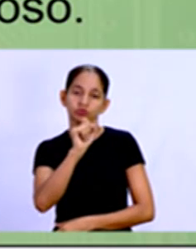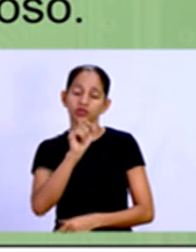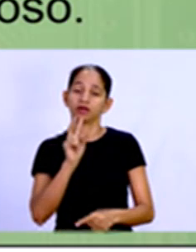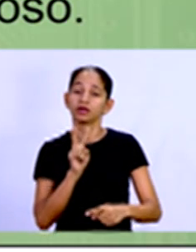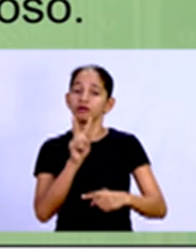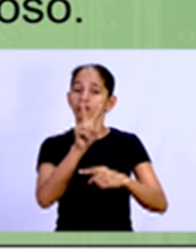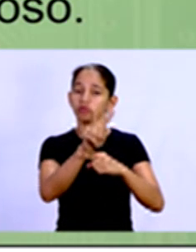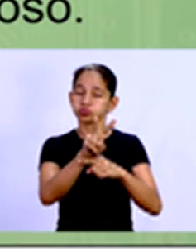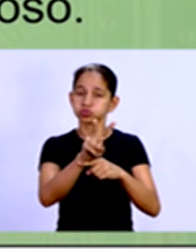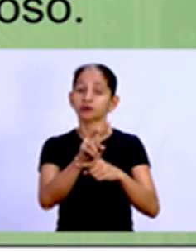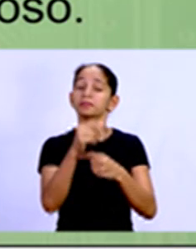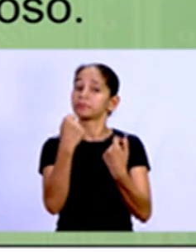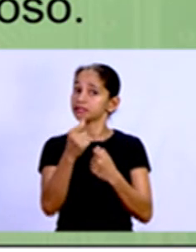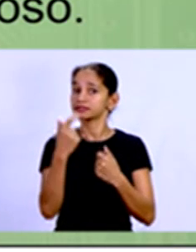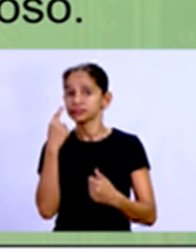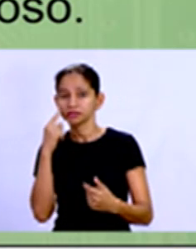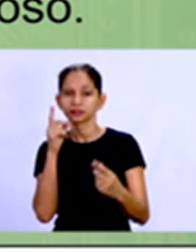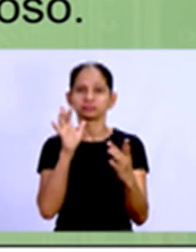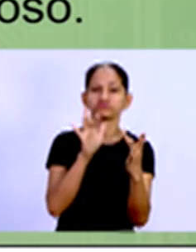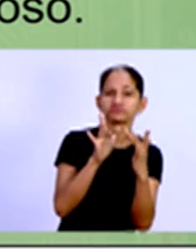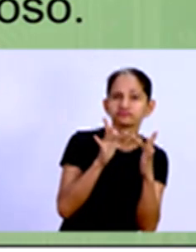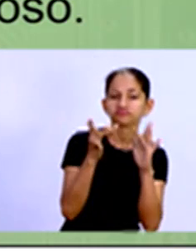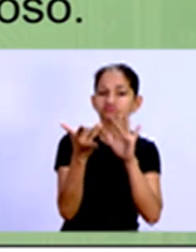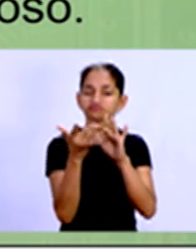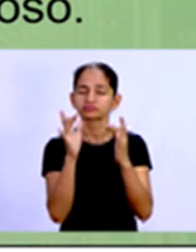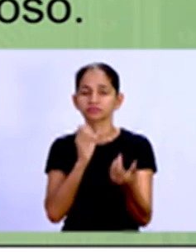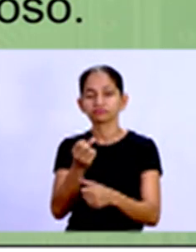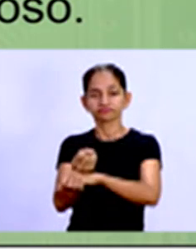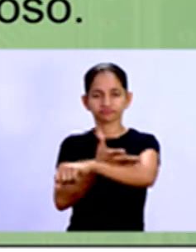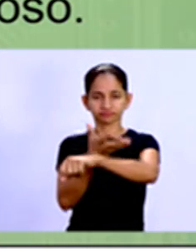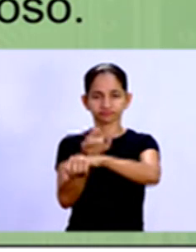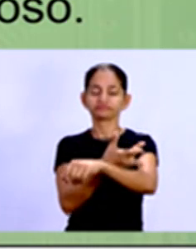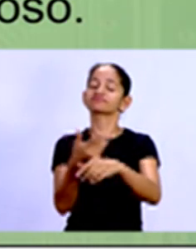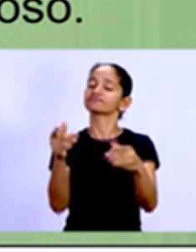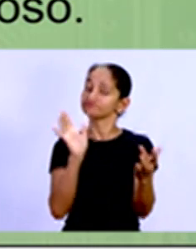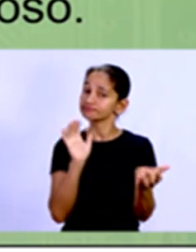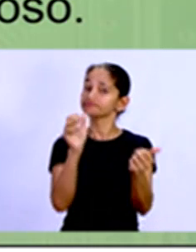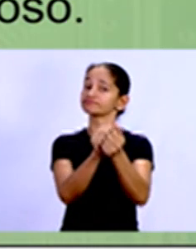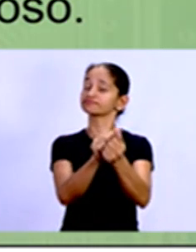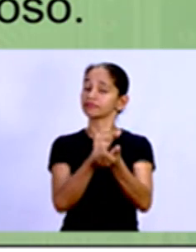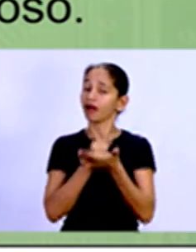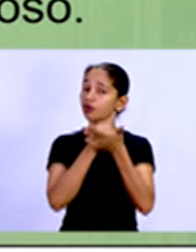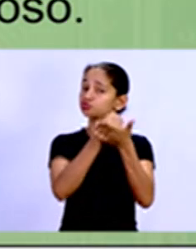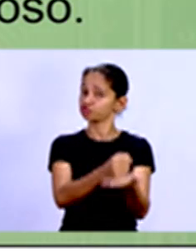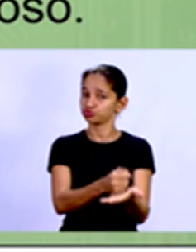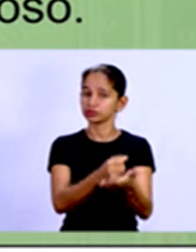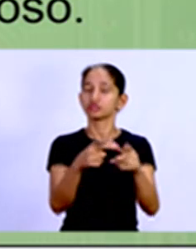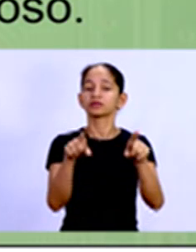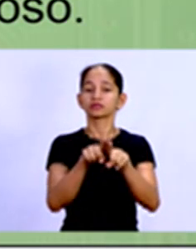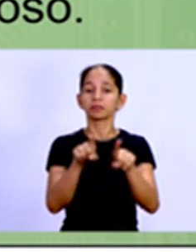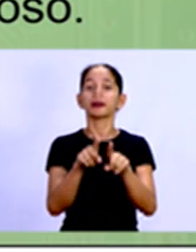apoio emocional na convivência do idoso, ele deve auxiliar e